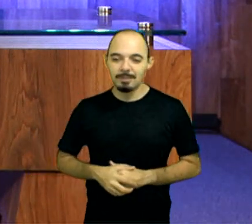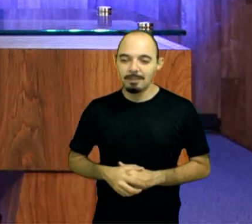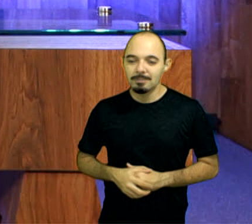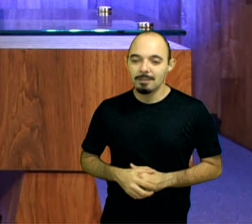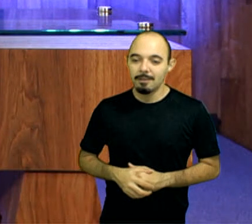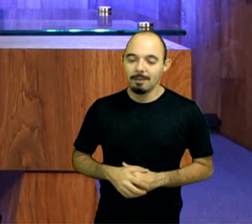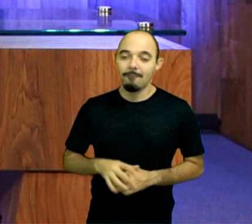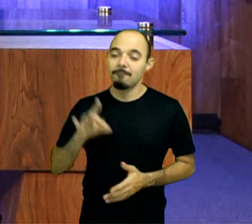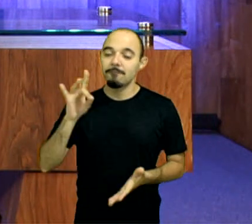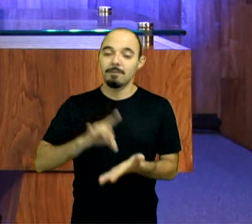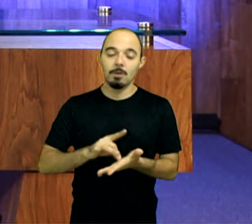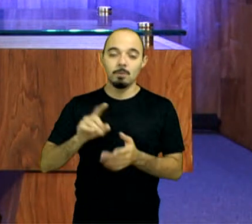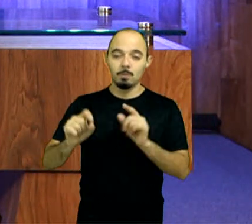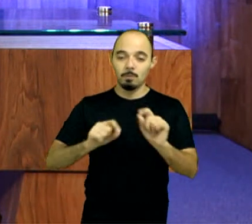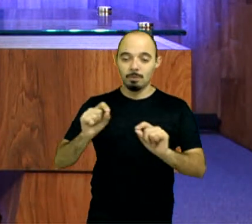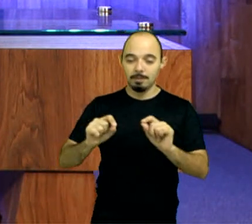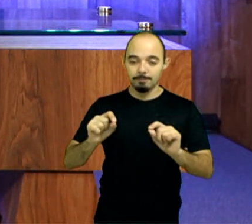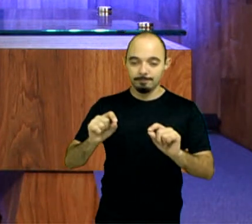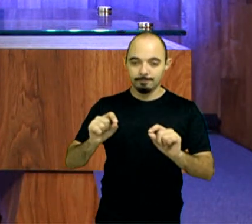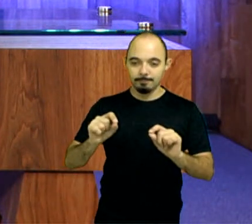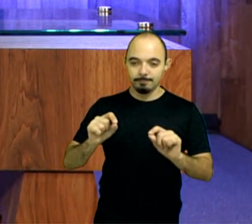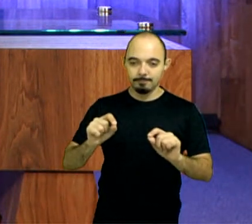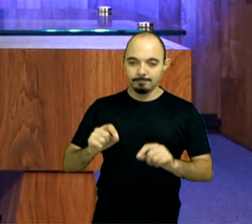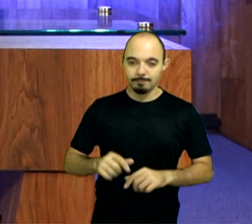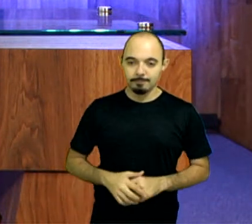tenho parâmetro.